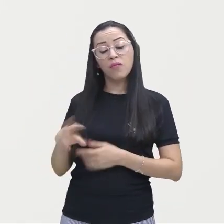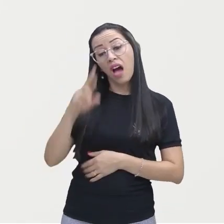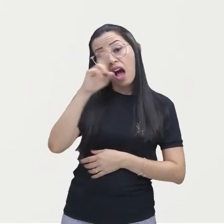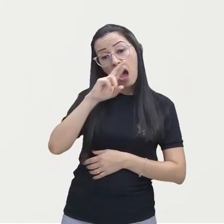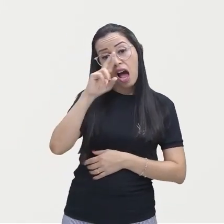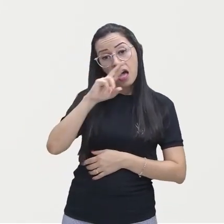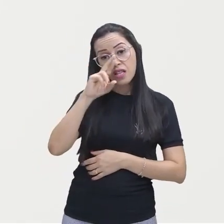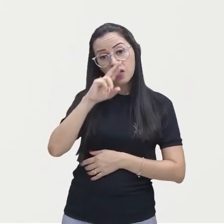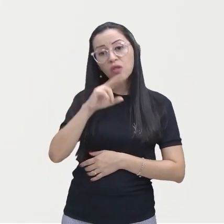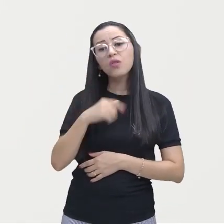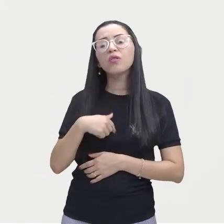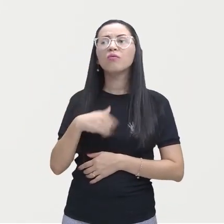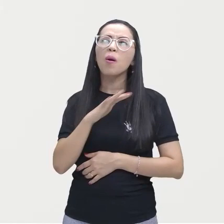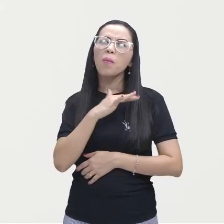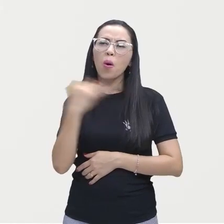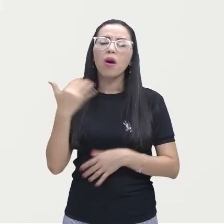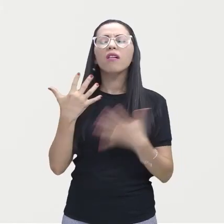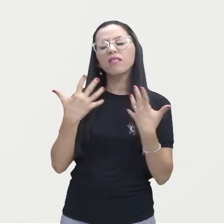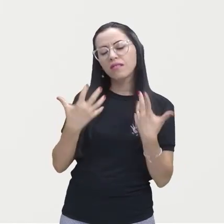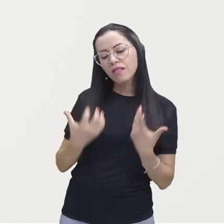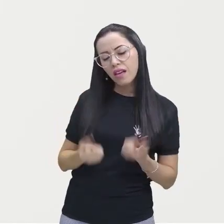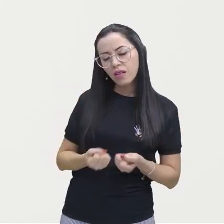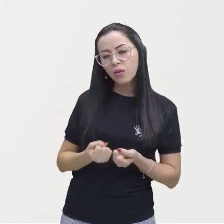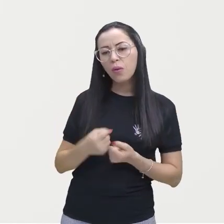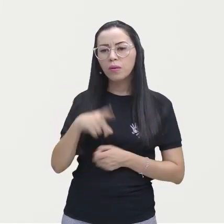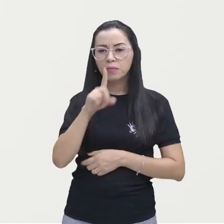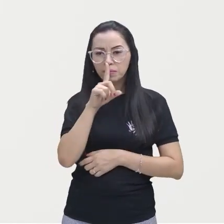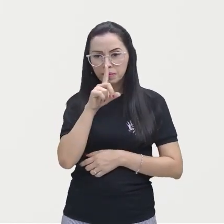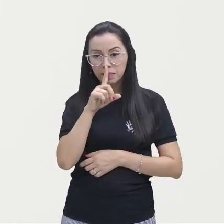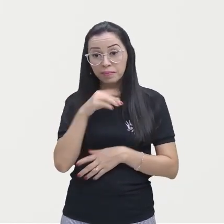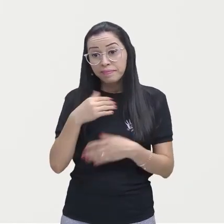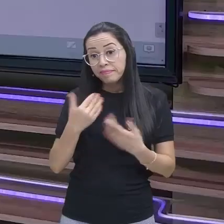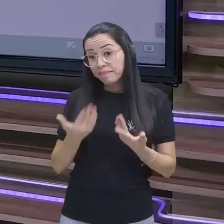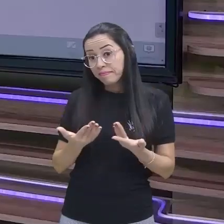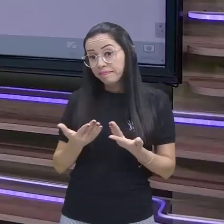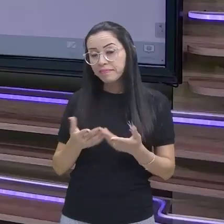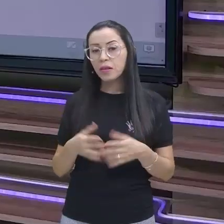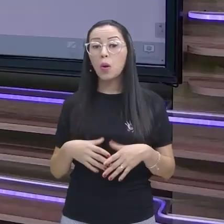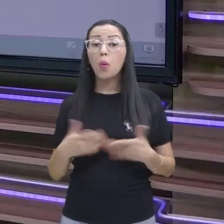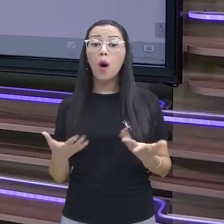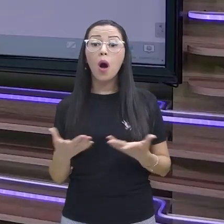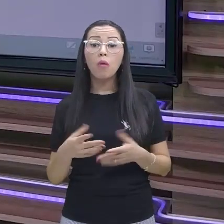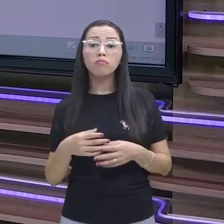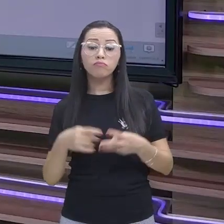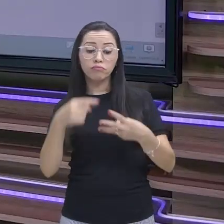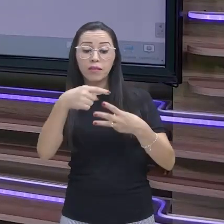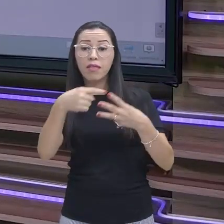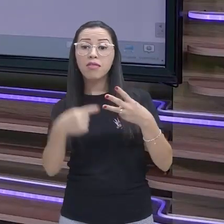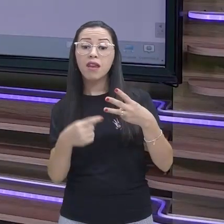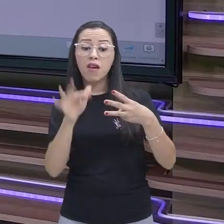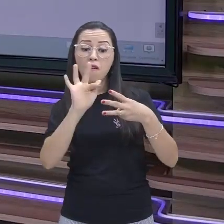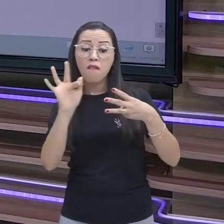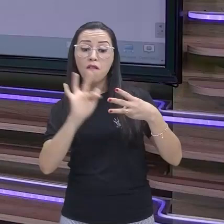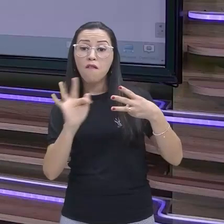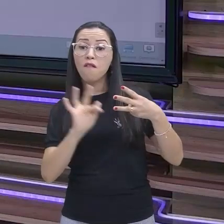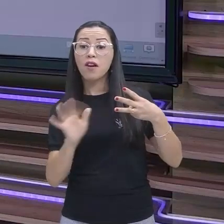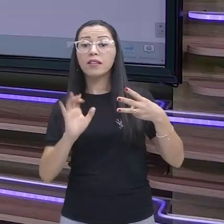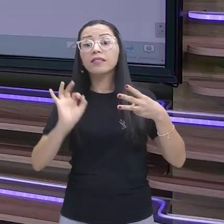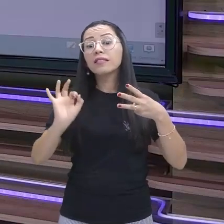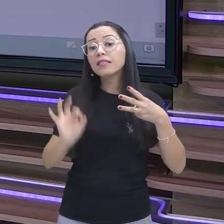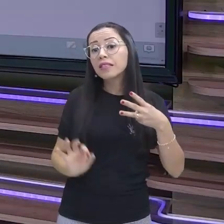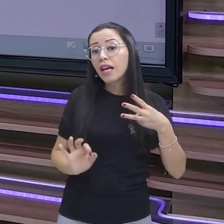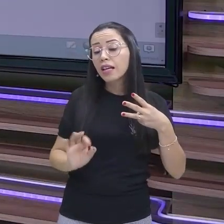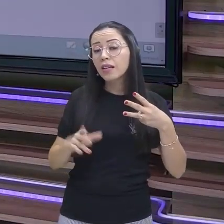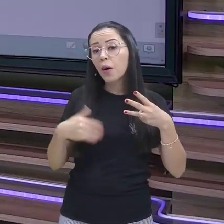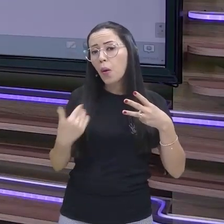se conformou. Qual dessas três questões, dessas três frases é a correta? O que você acha que o